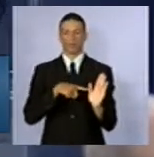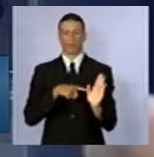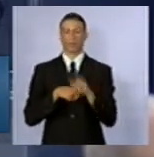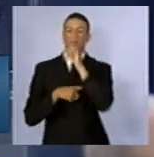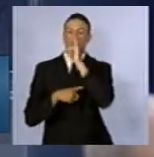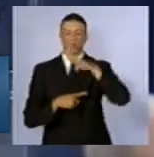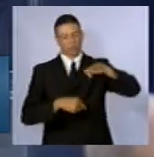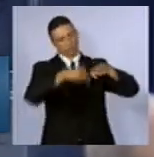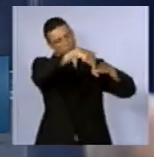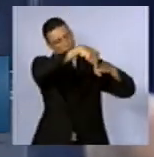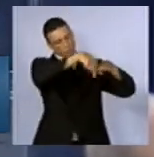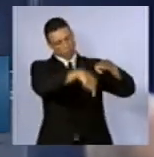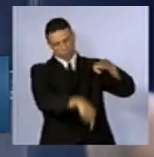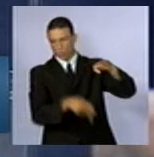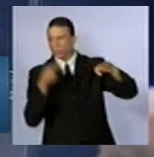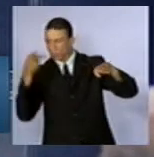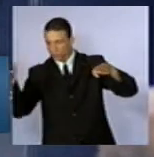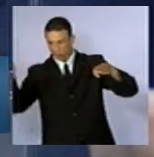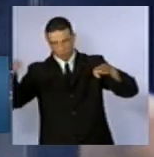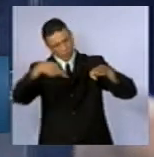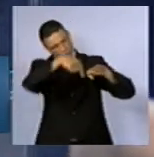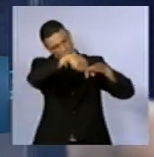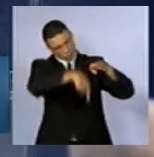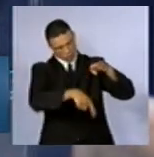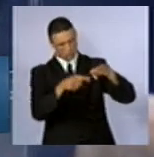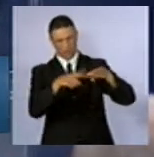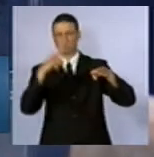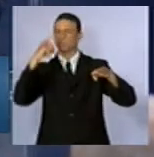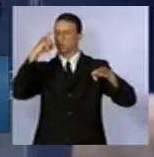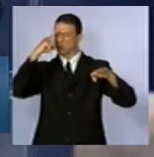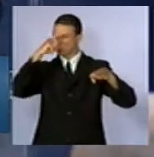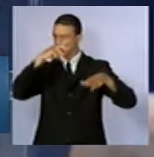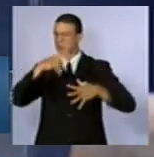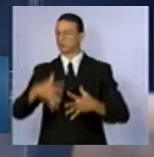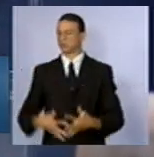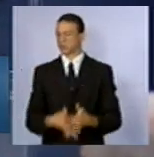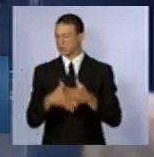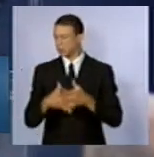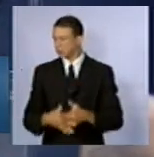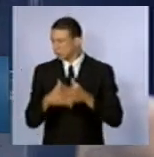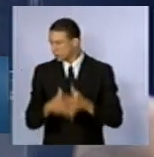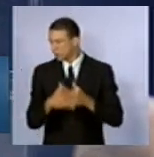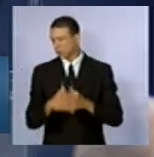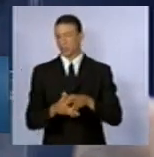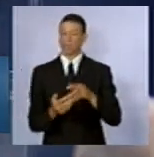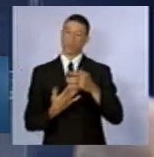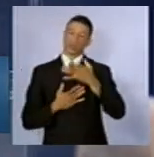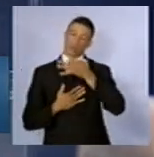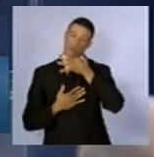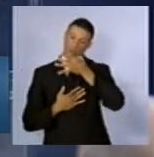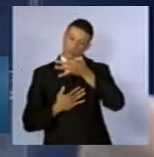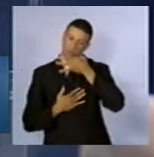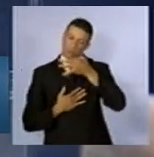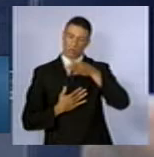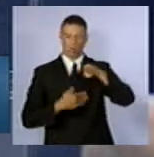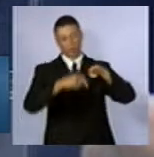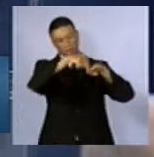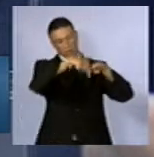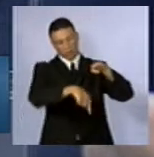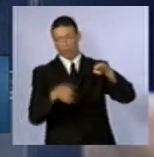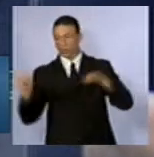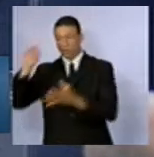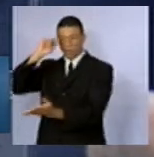subterrânea é um é uma questão muito mais complexa porque aí eu acho que deveria ser de fato uma